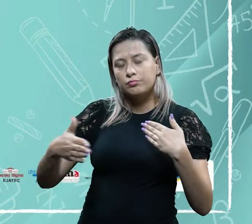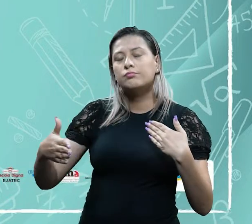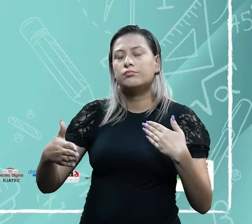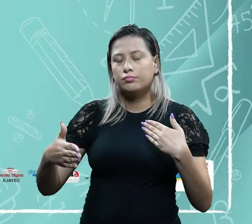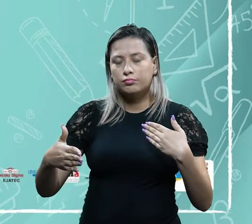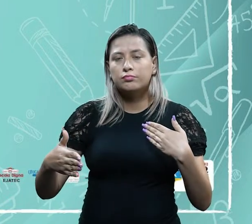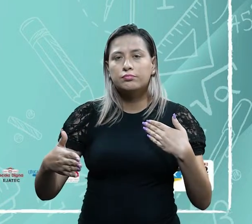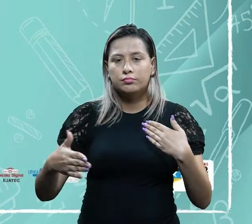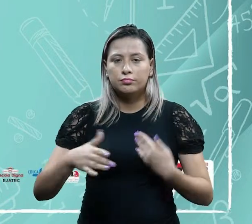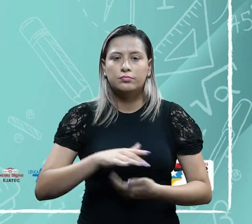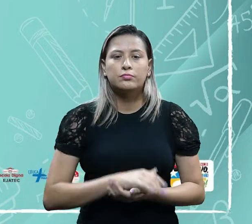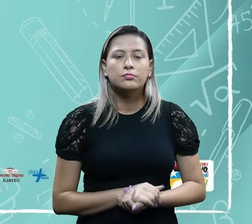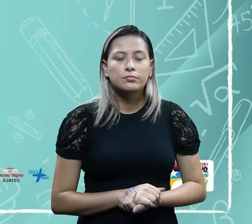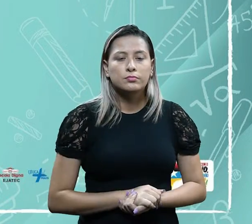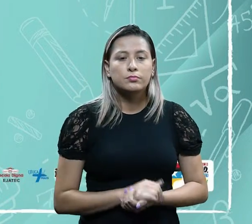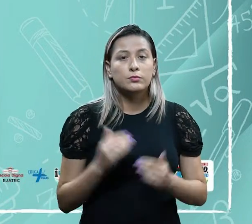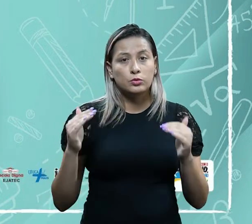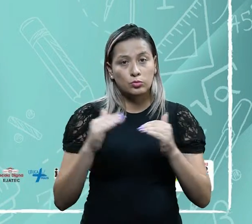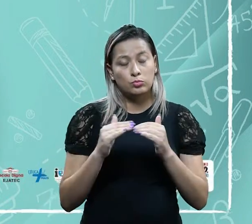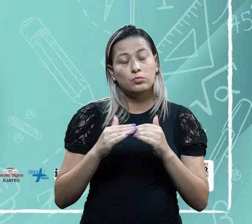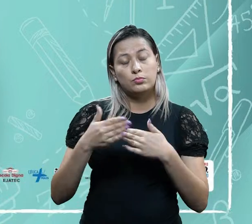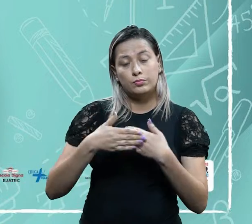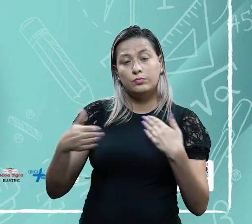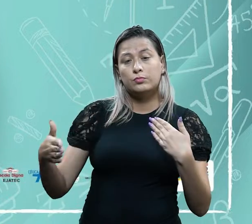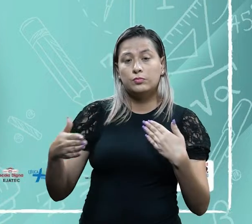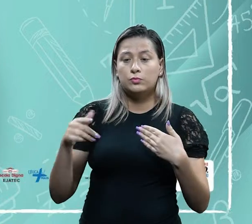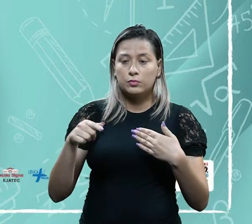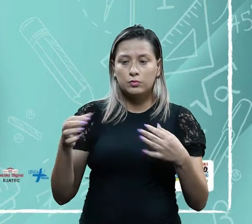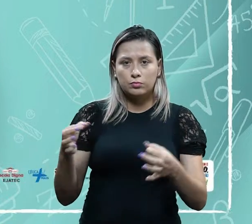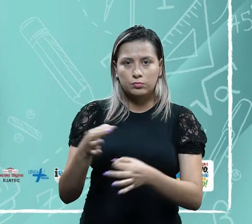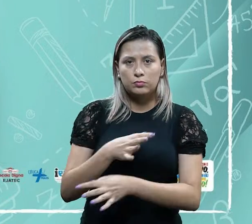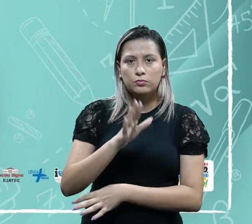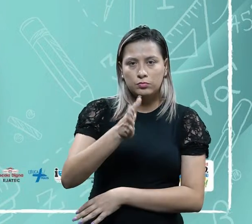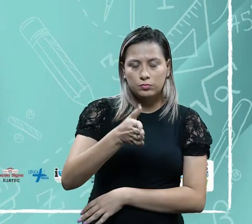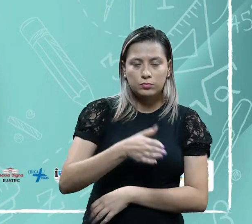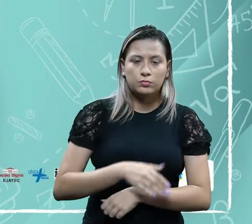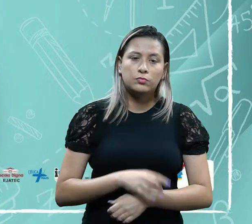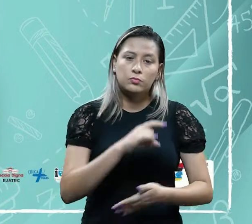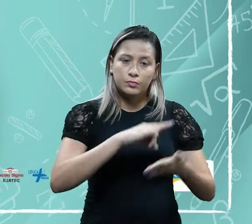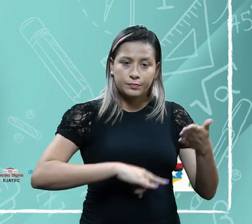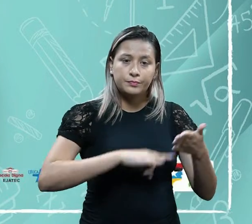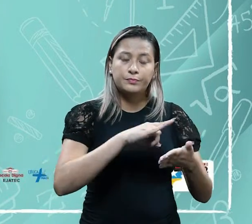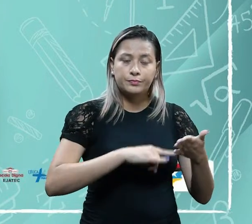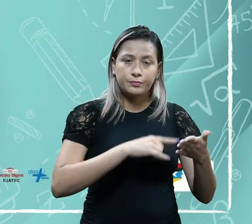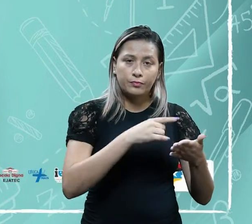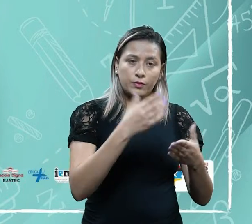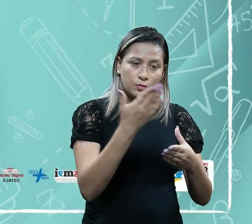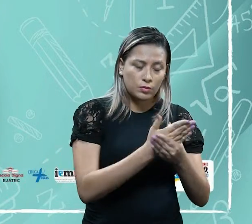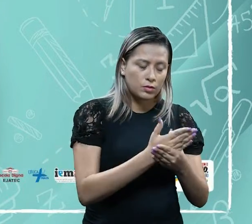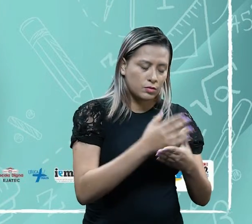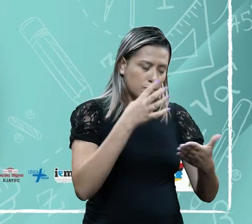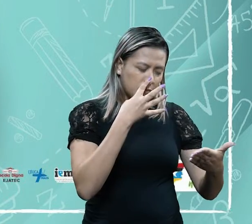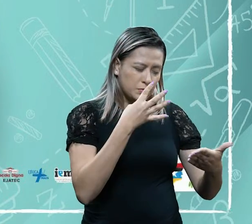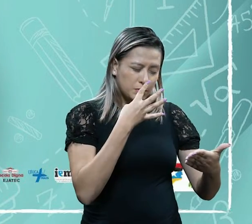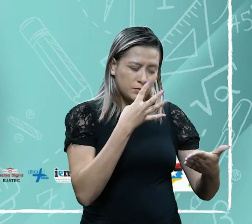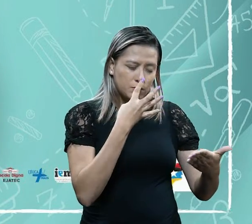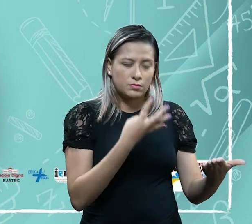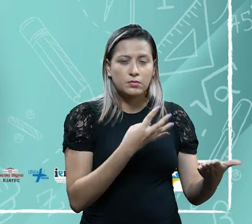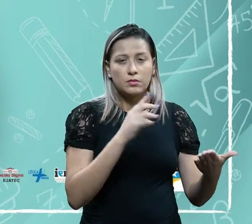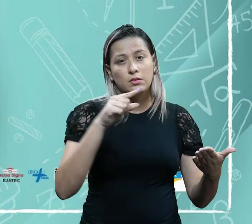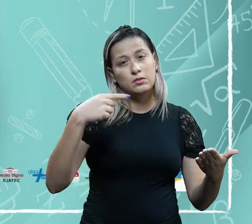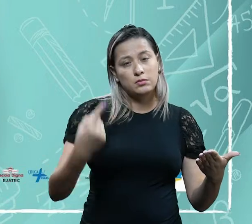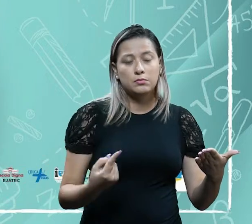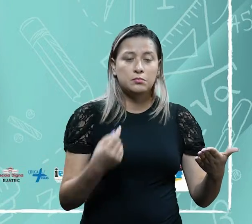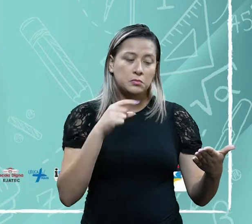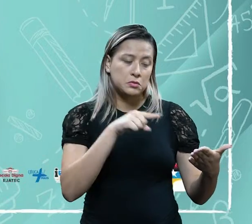precaucional e de acordo com esse prazo, né, cumprir o prazo, o arquivo, ele vai ser analisado e vão